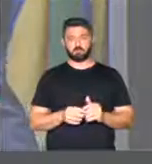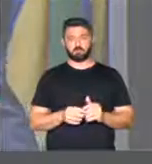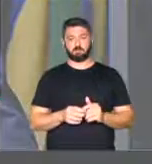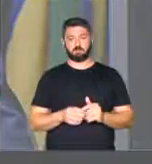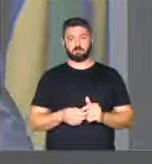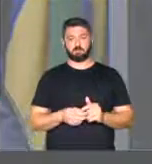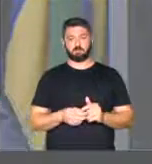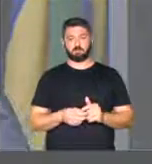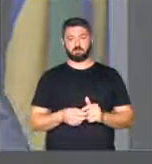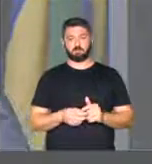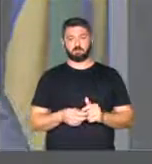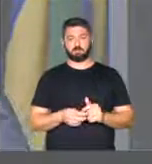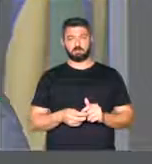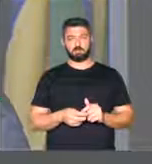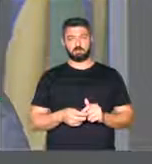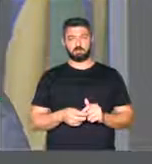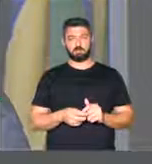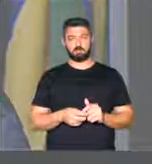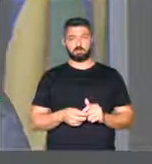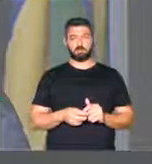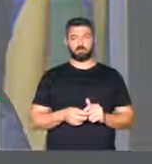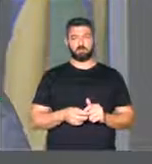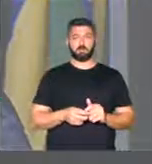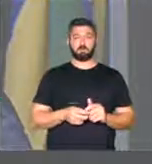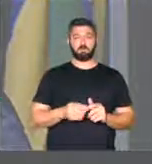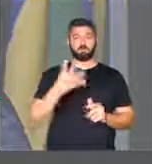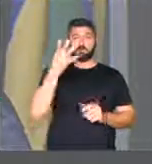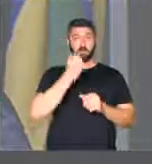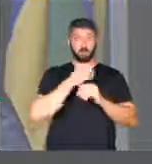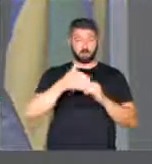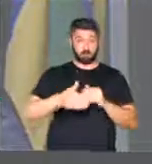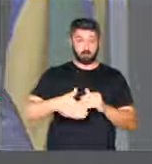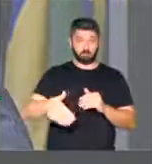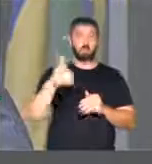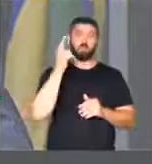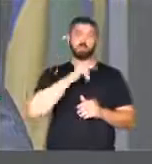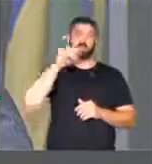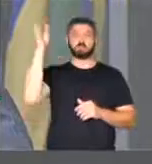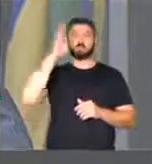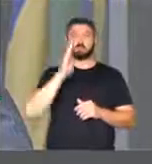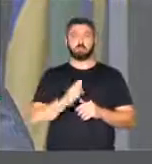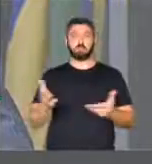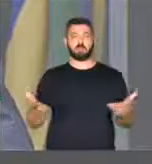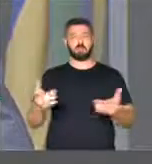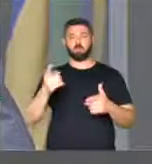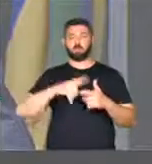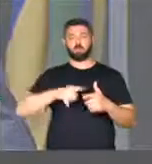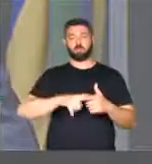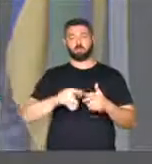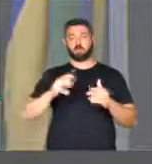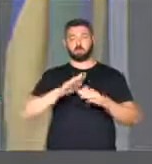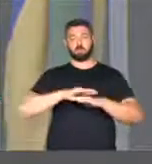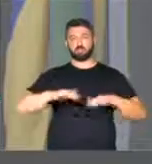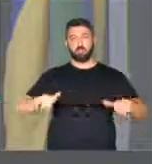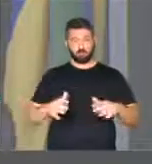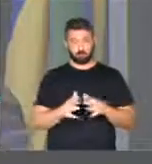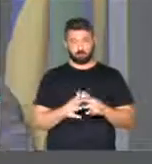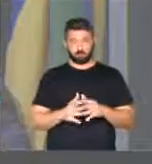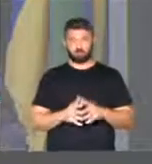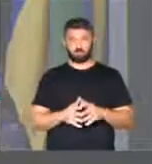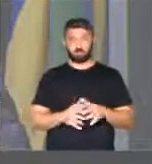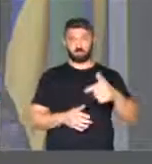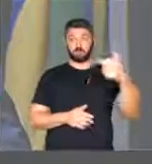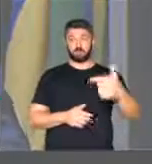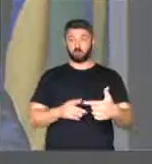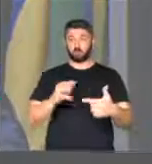Que a gente consiga, ao longo dos próximos 4 anos, tirar o Brasil da atual crise. Ainda temos